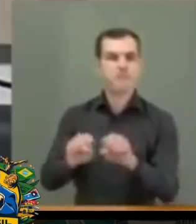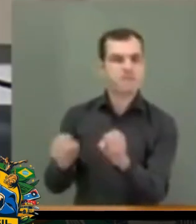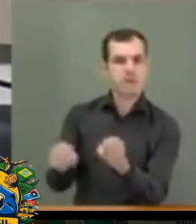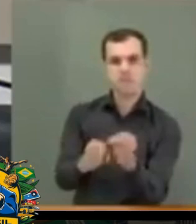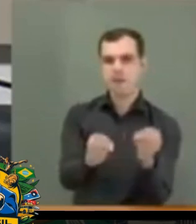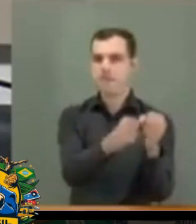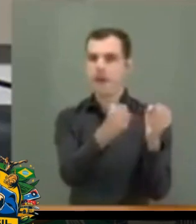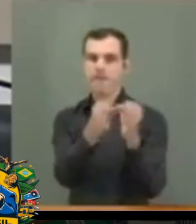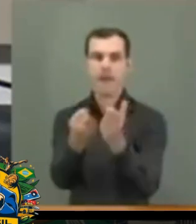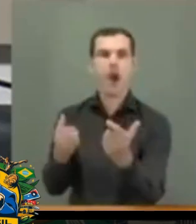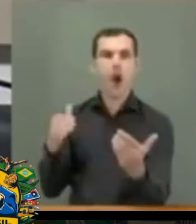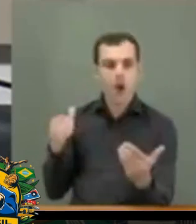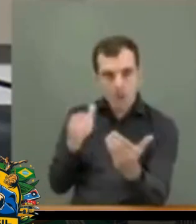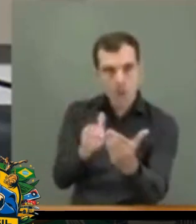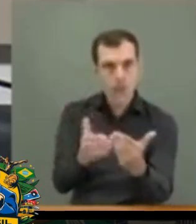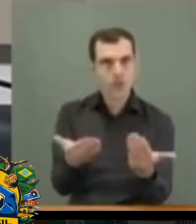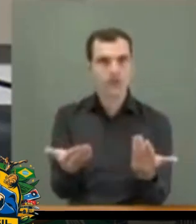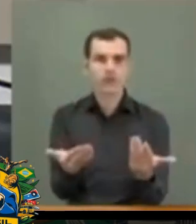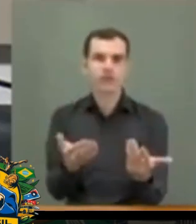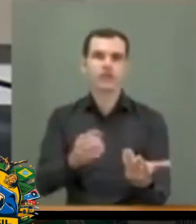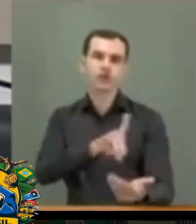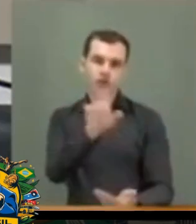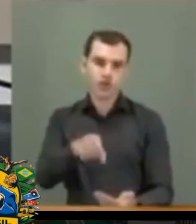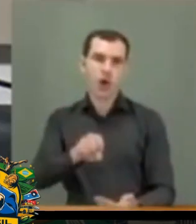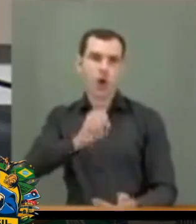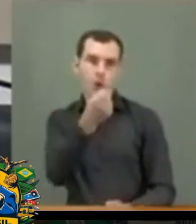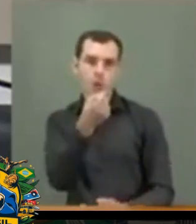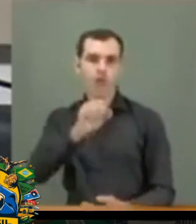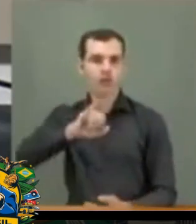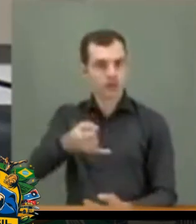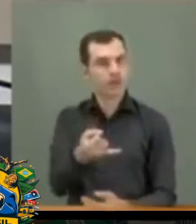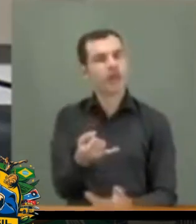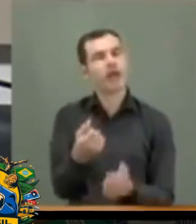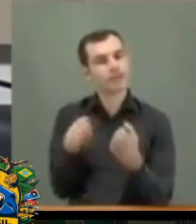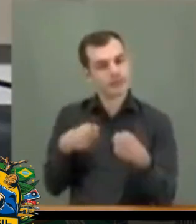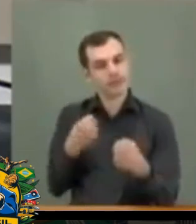do 8 de janeiro, aí é uma situação que tem que ser acompanhada.